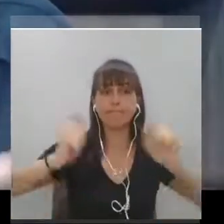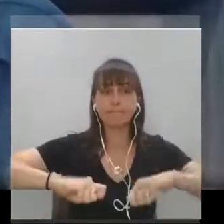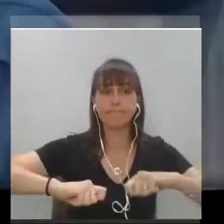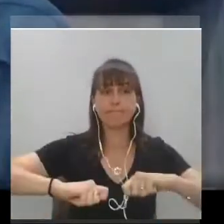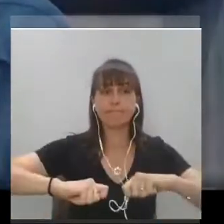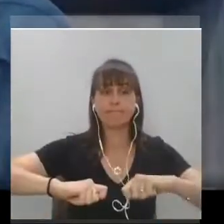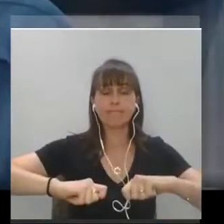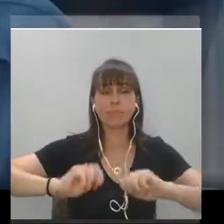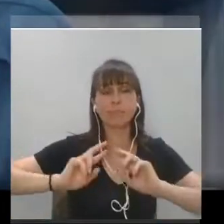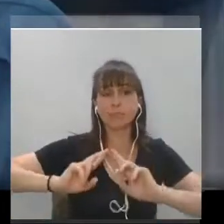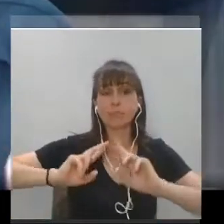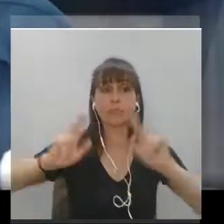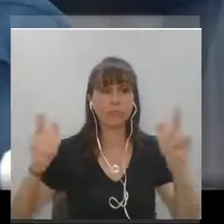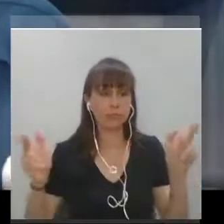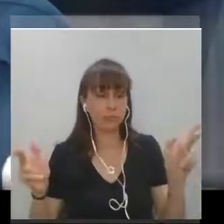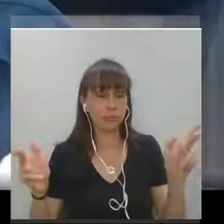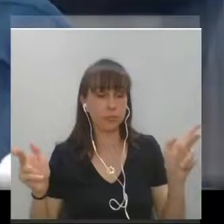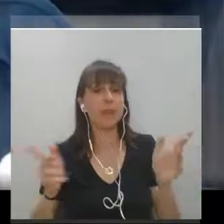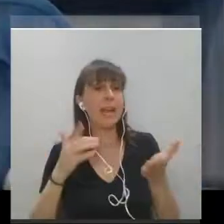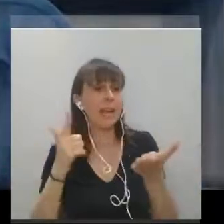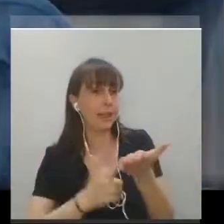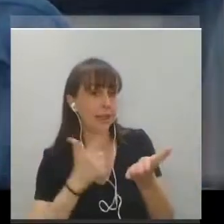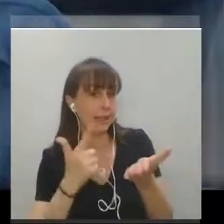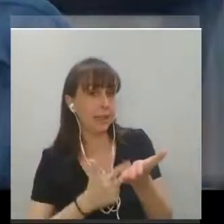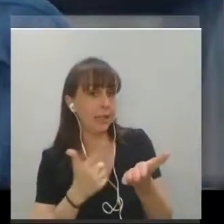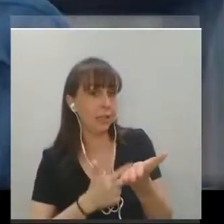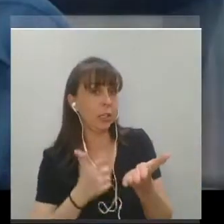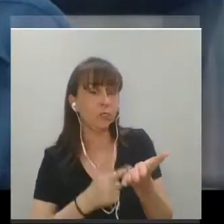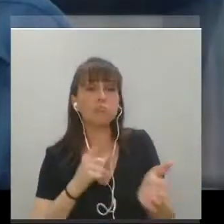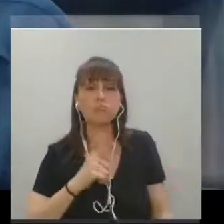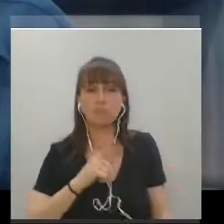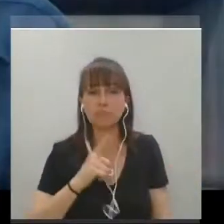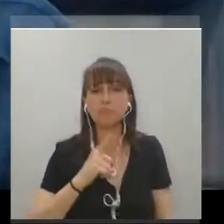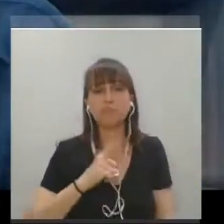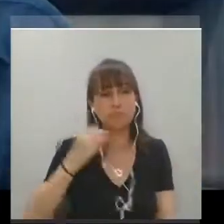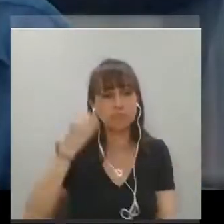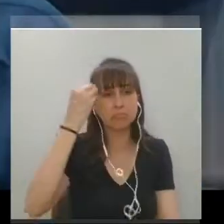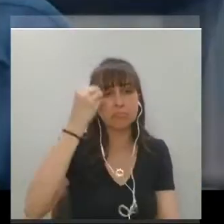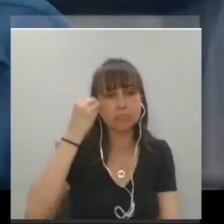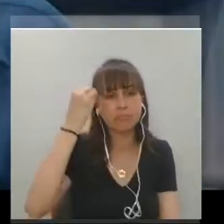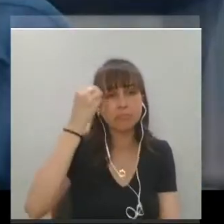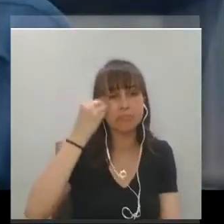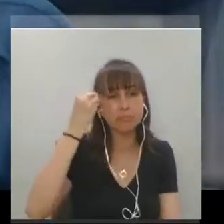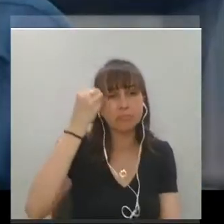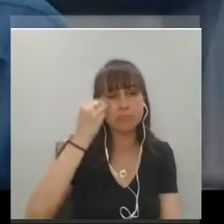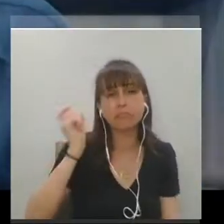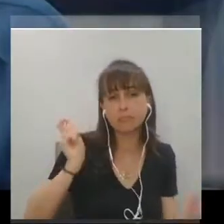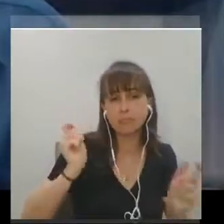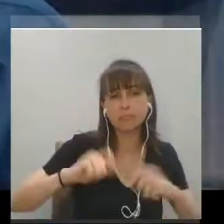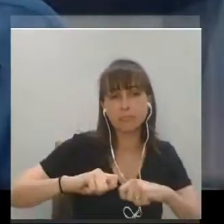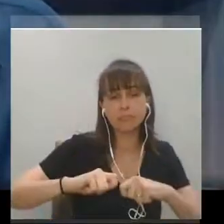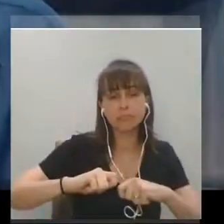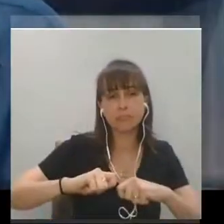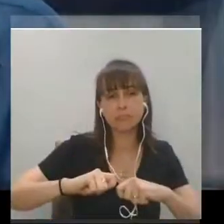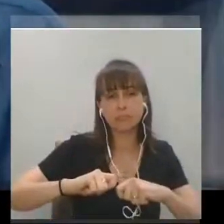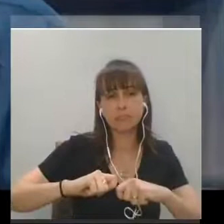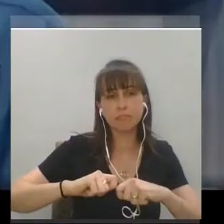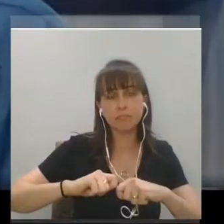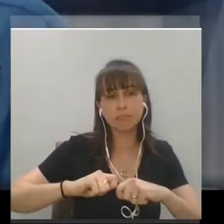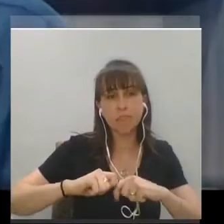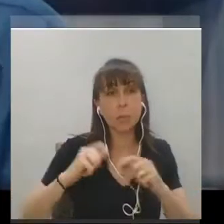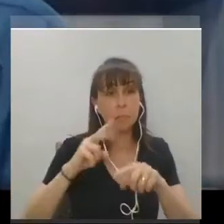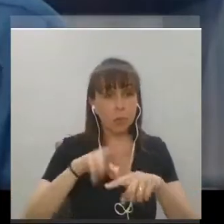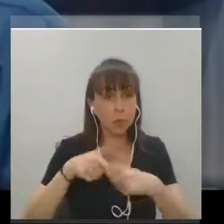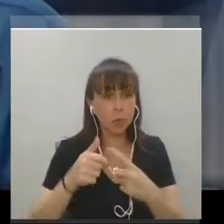pouco diferente. No livro, ele dá essa possibilidade de reflexão, essa calmaria intelectual. Então, por isso, essa preferência,